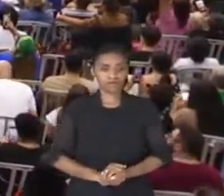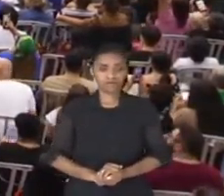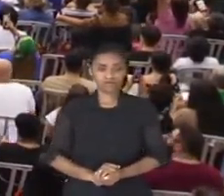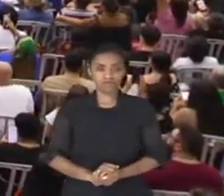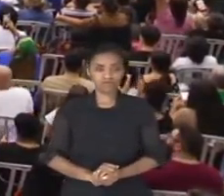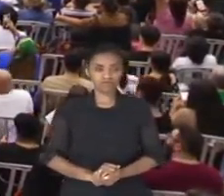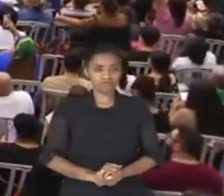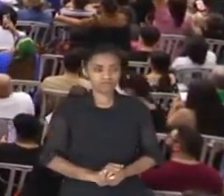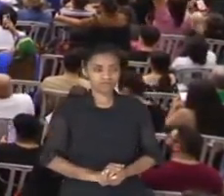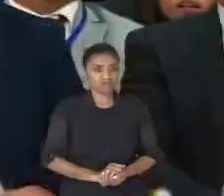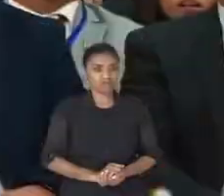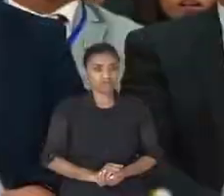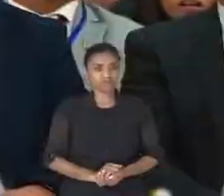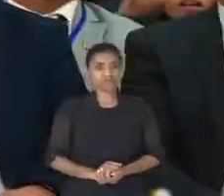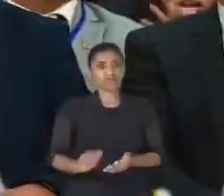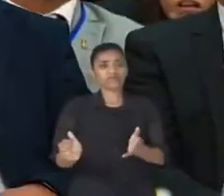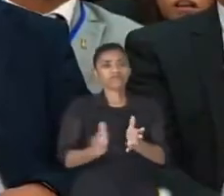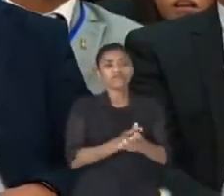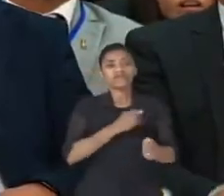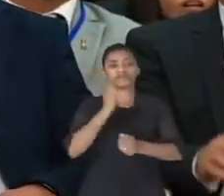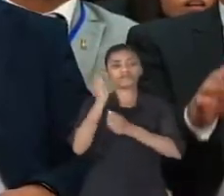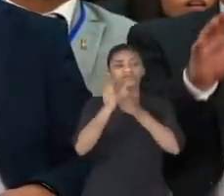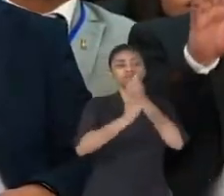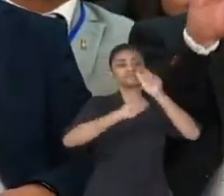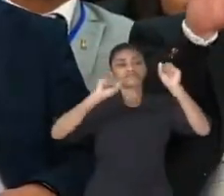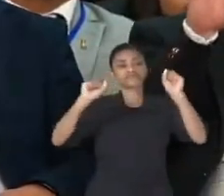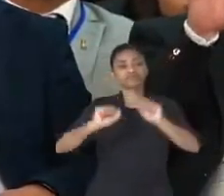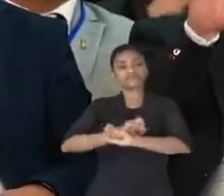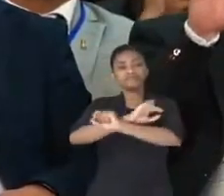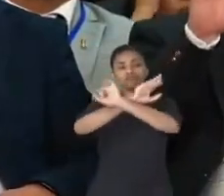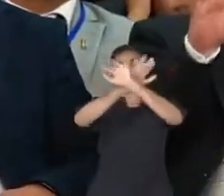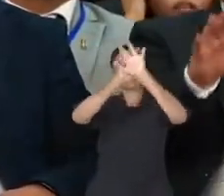quem crê nisso, dá glória a Deus aí bem forte.